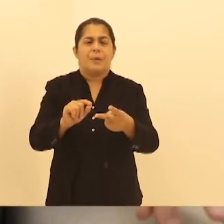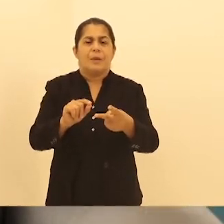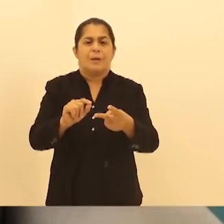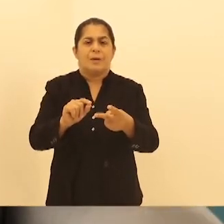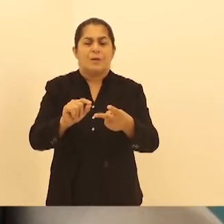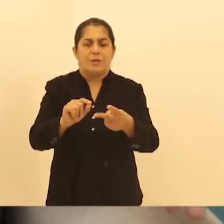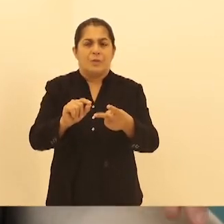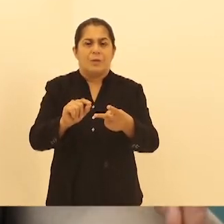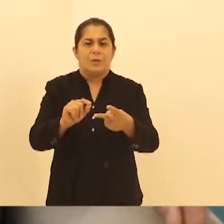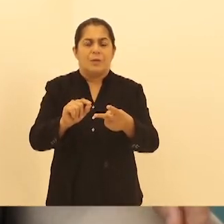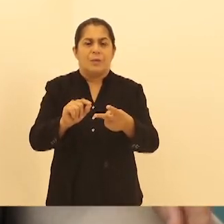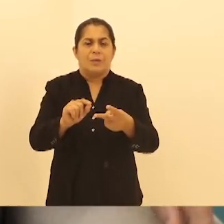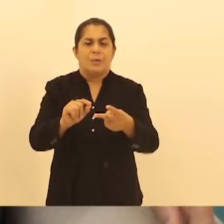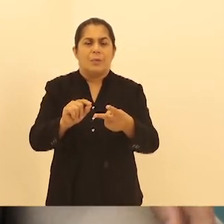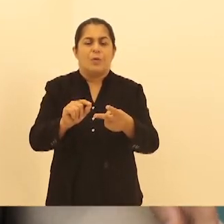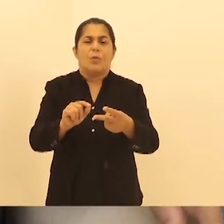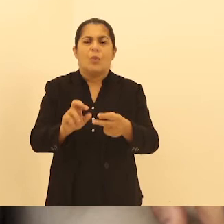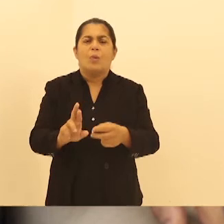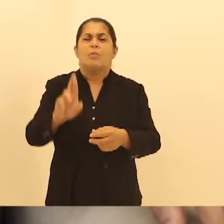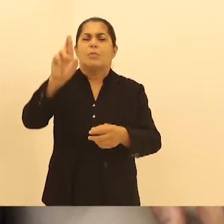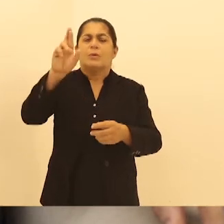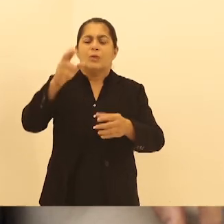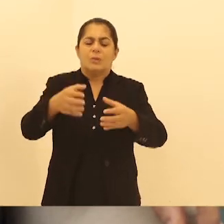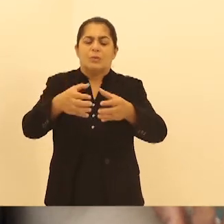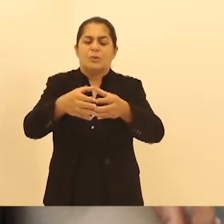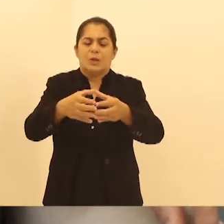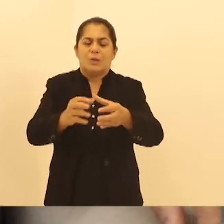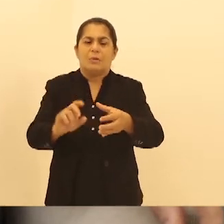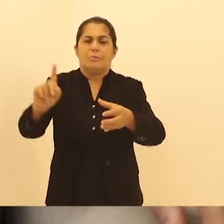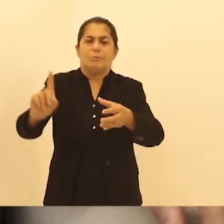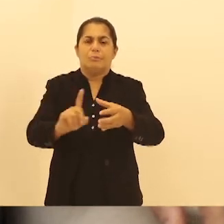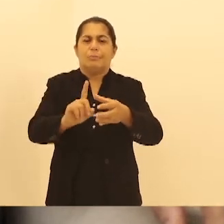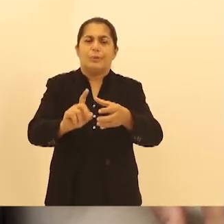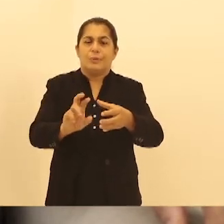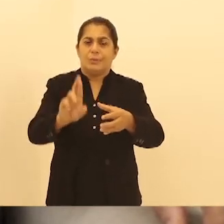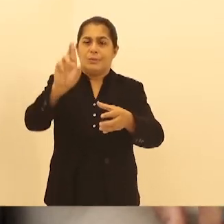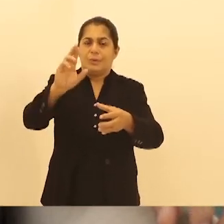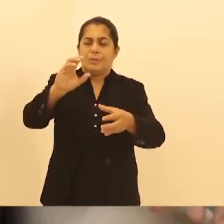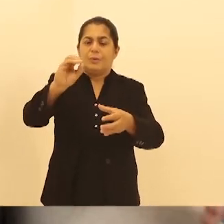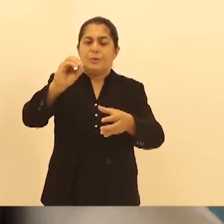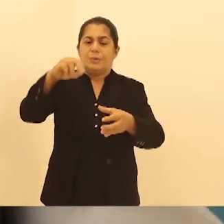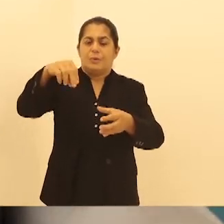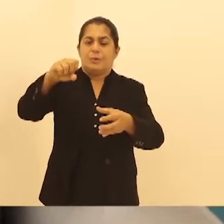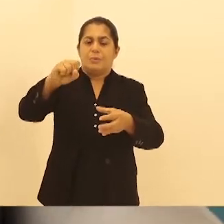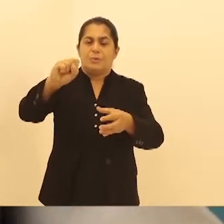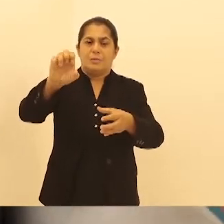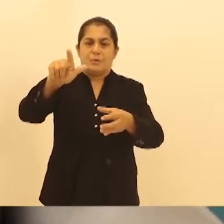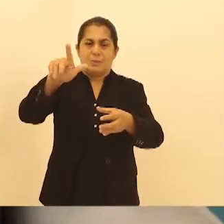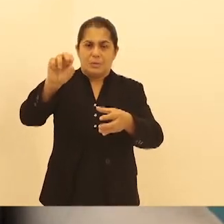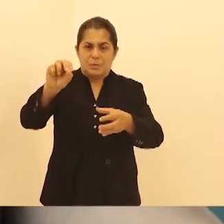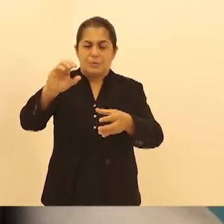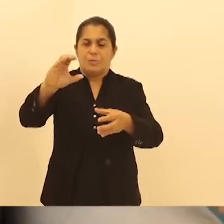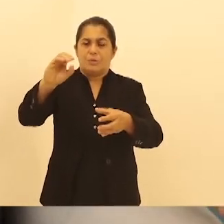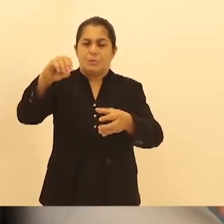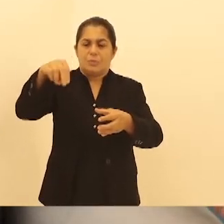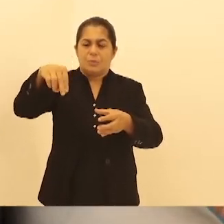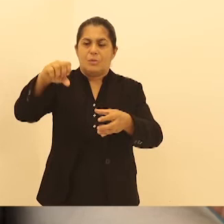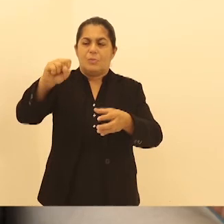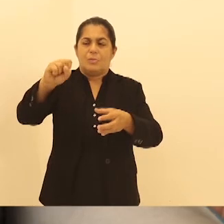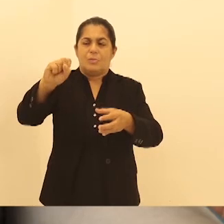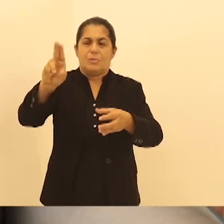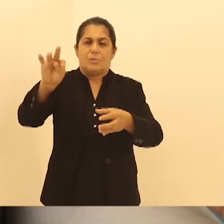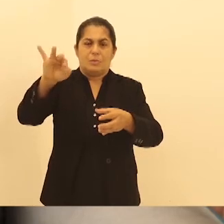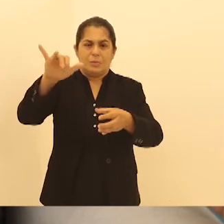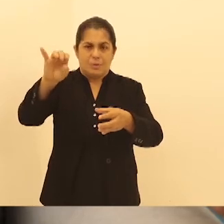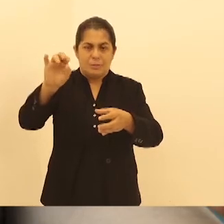conselho consultivo que é um órgão da nossa ouvidoria então é justamente nesse sentido que nós